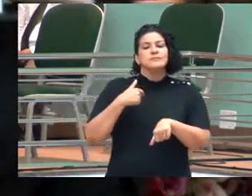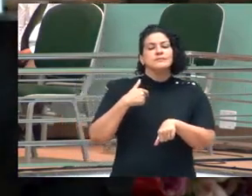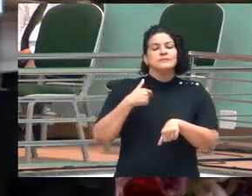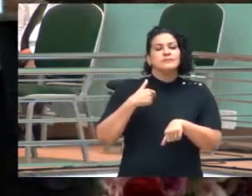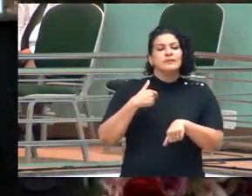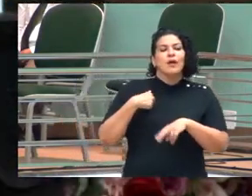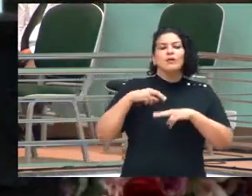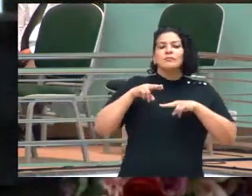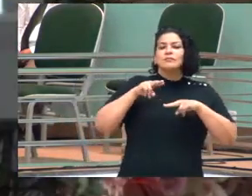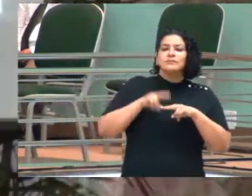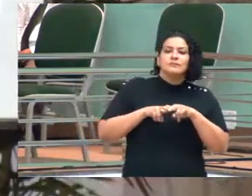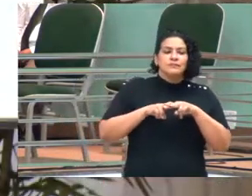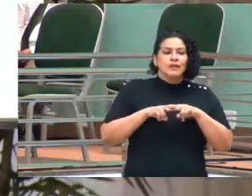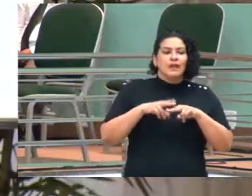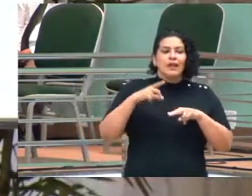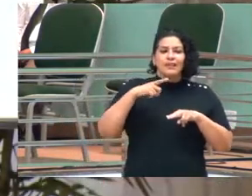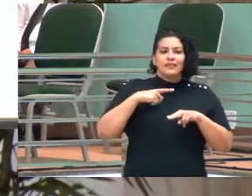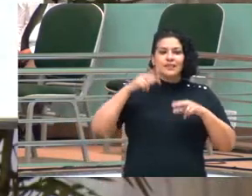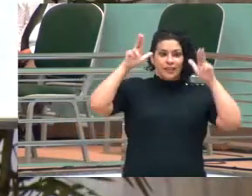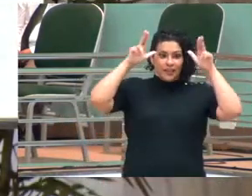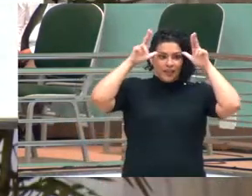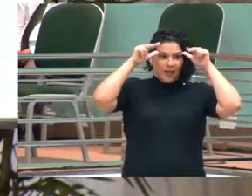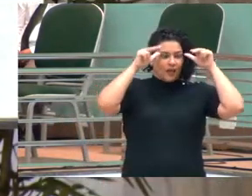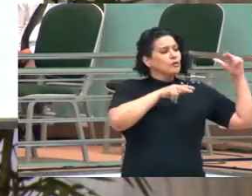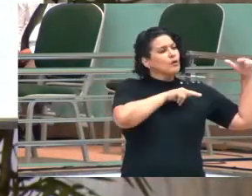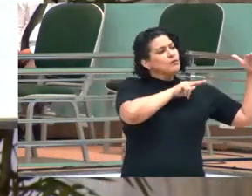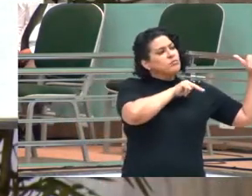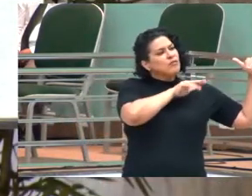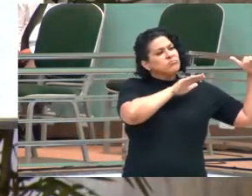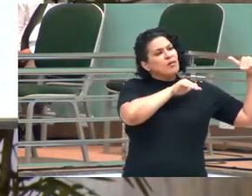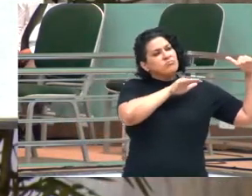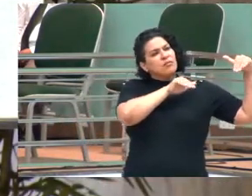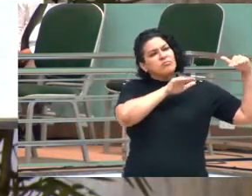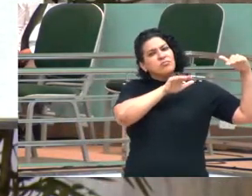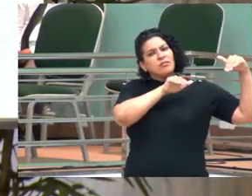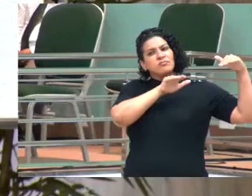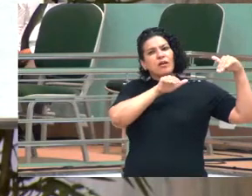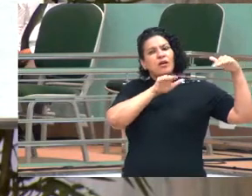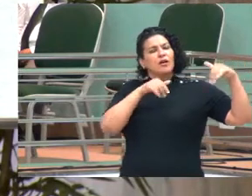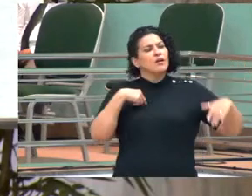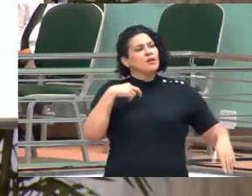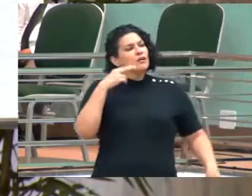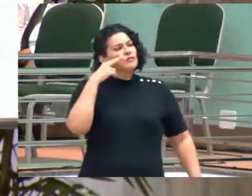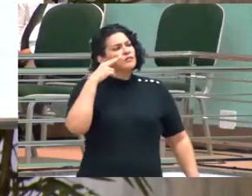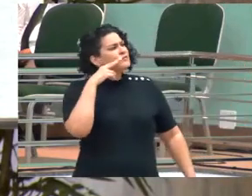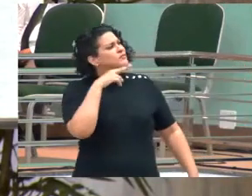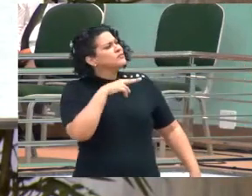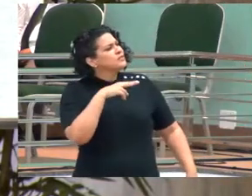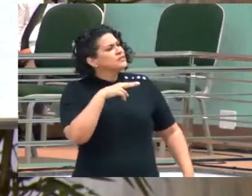alguns mestres da lei, querendo saber quem eu era, e começaram a me indagar: quem você é?